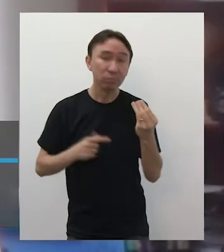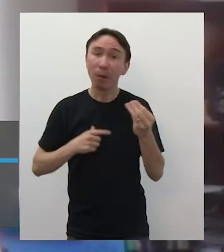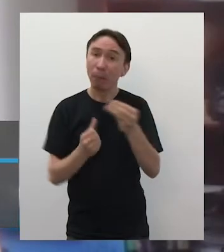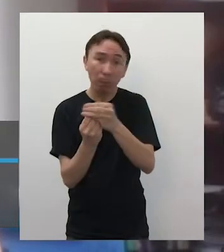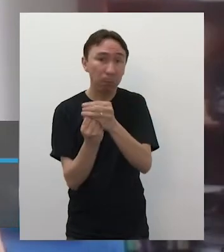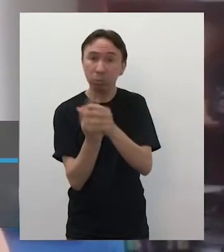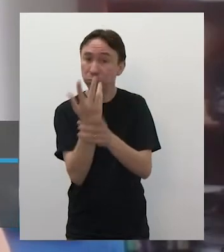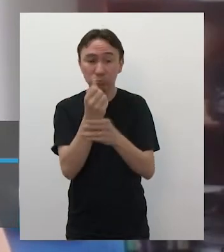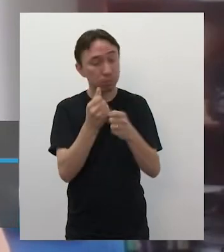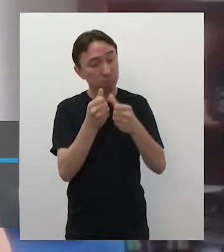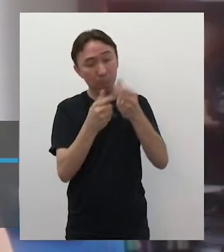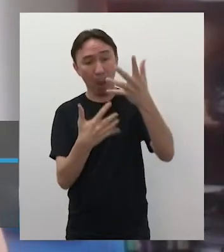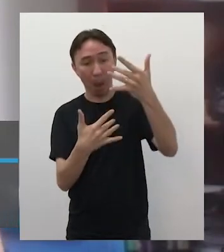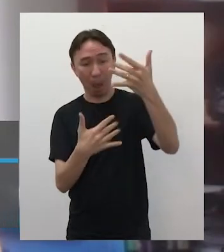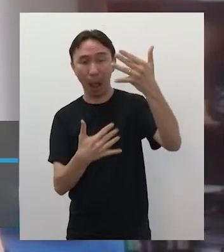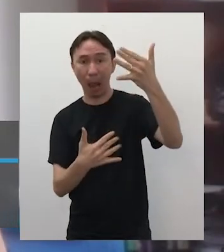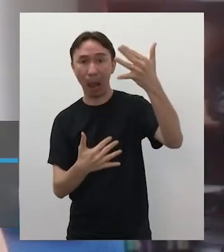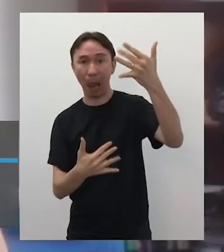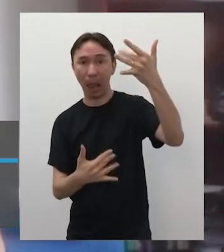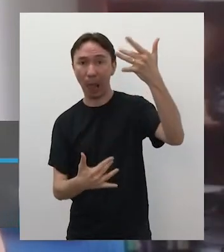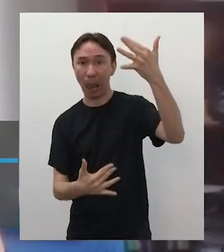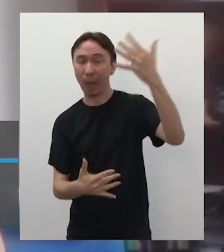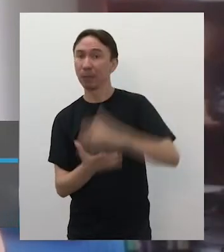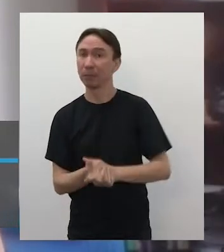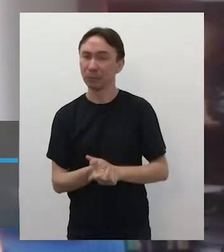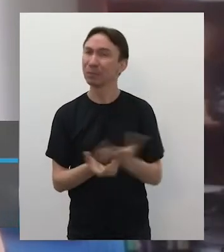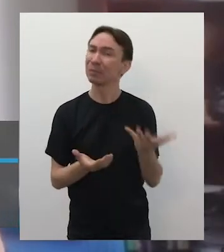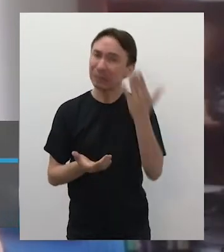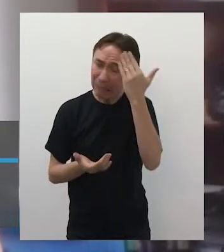lista? Por complexidade, por